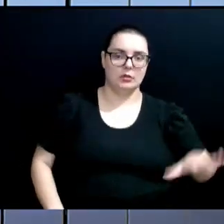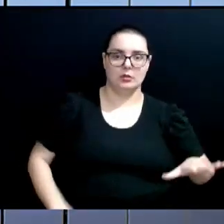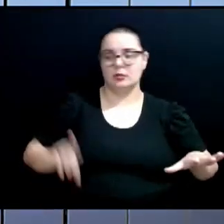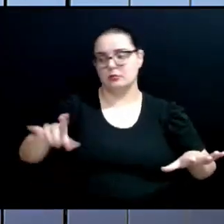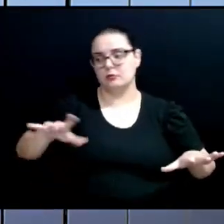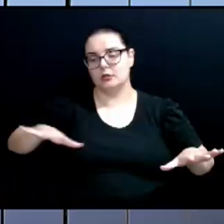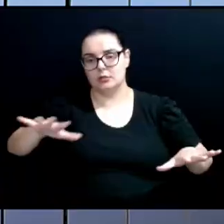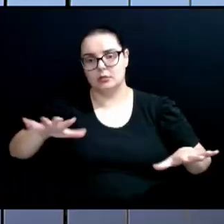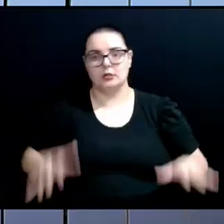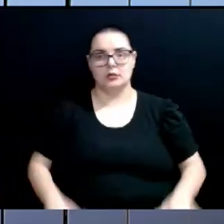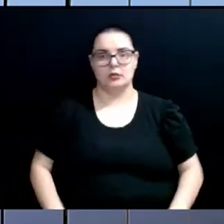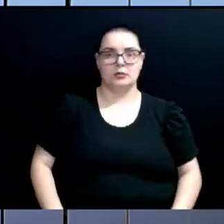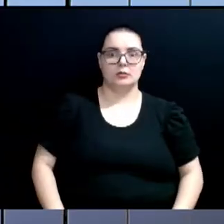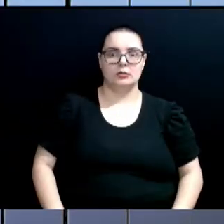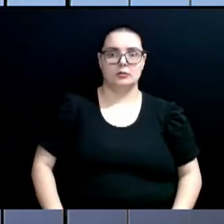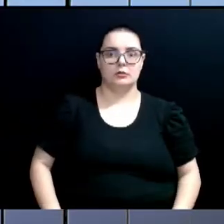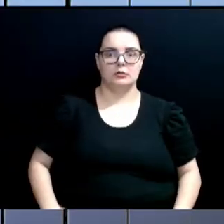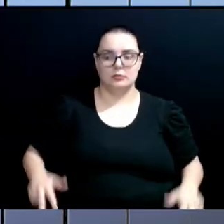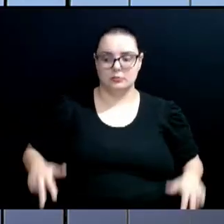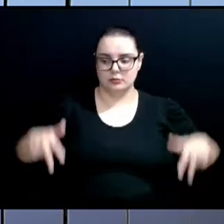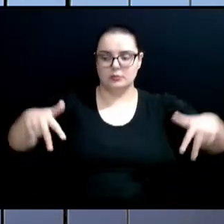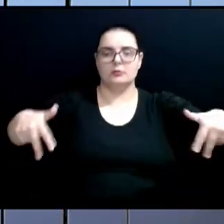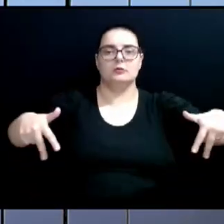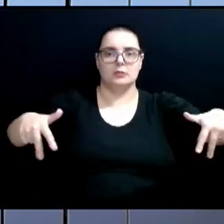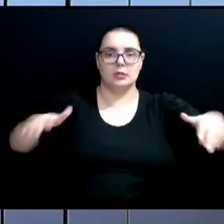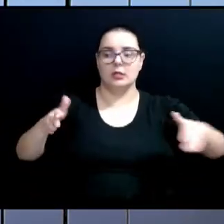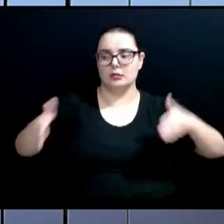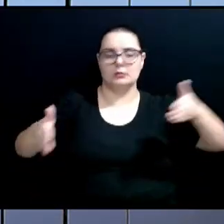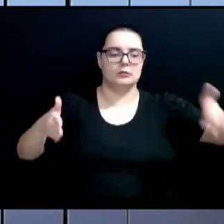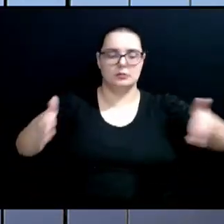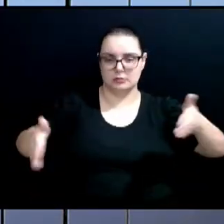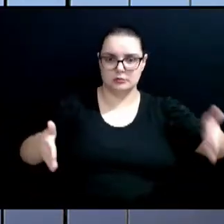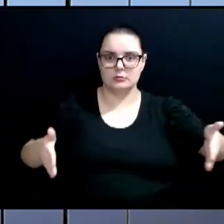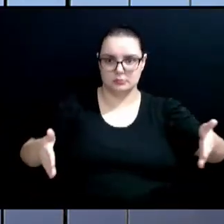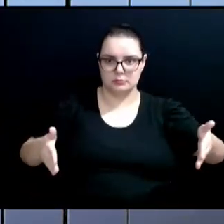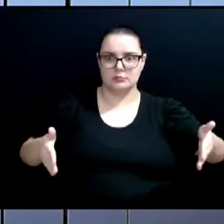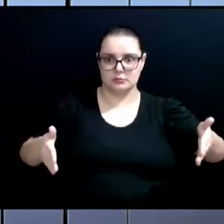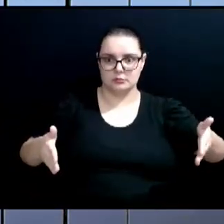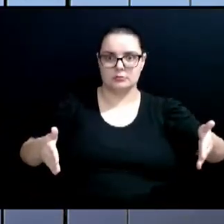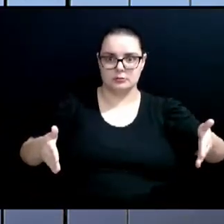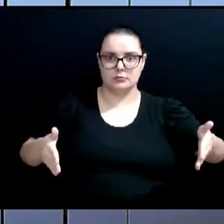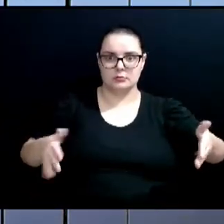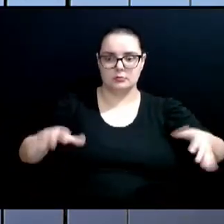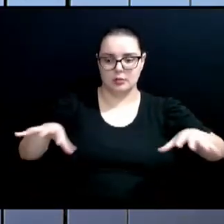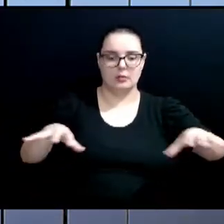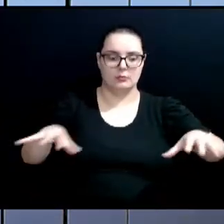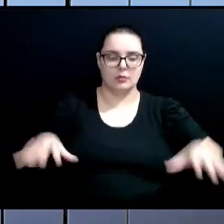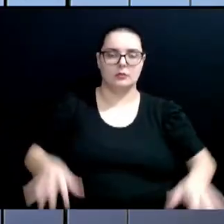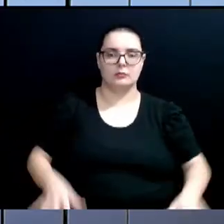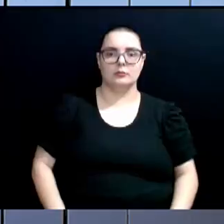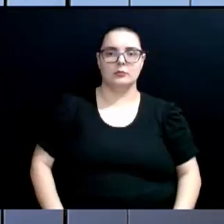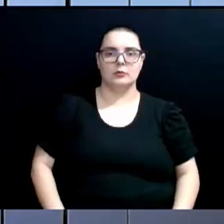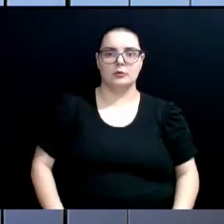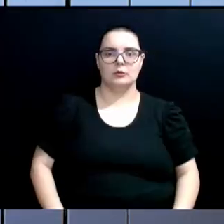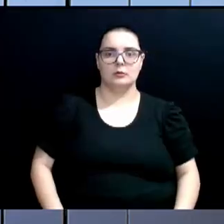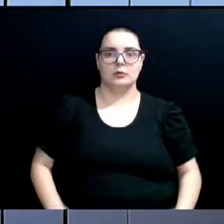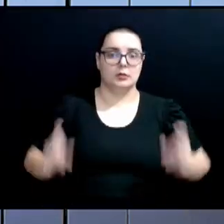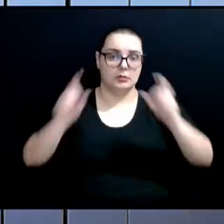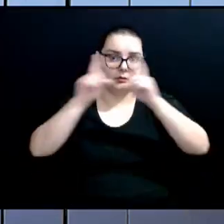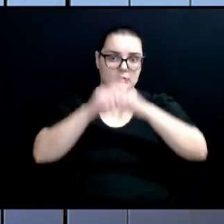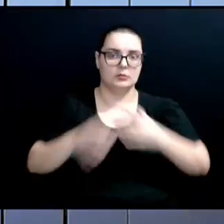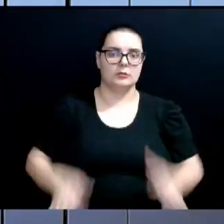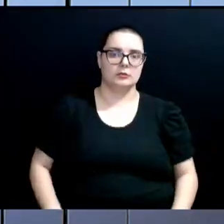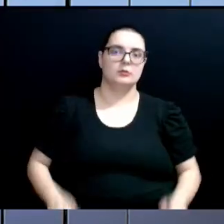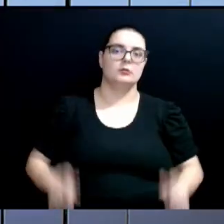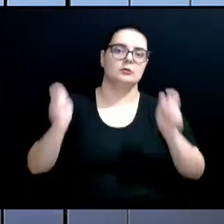acabam se filiando absolutamente a esses dois campos, isso dificulta a possibilidade de que